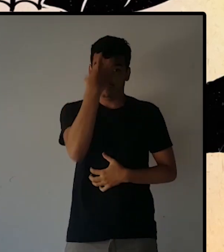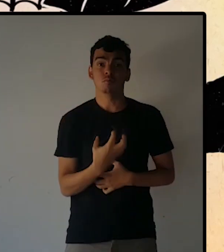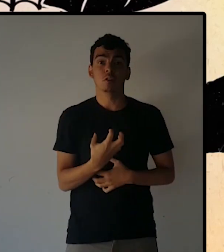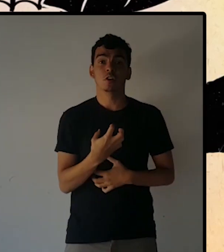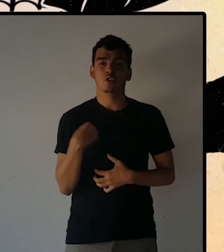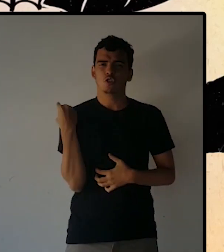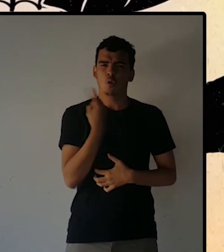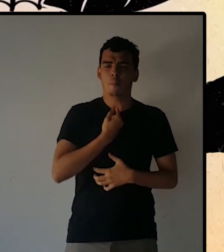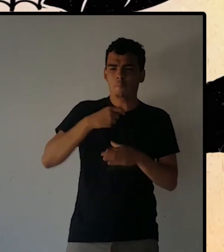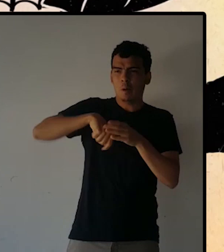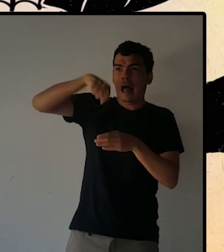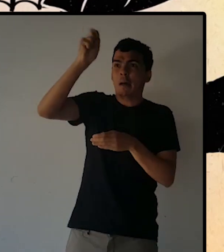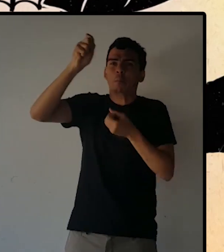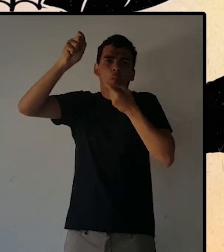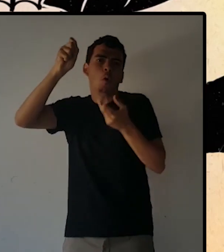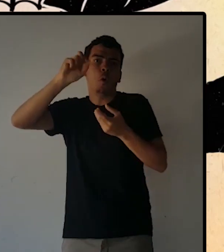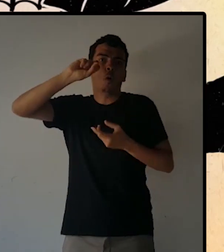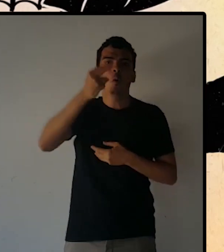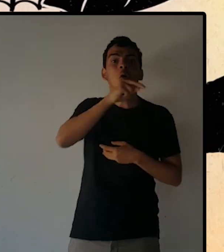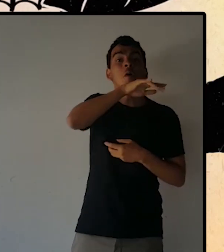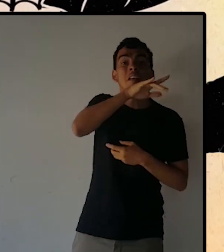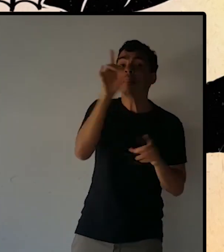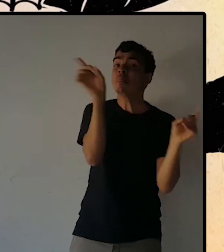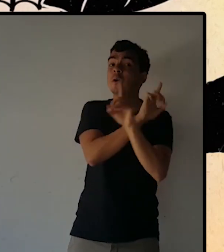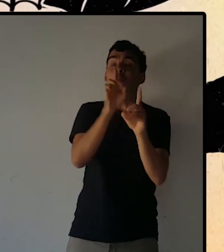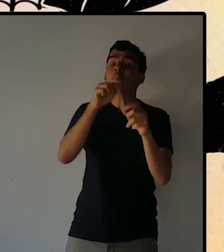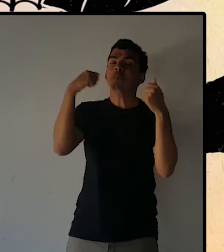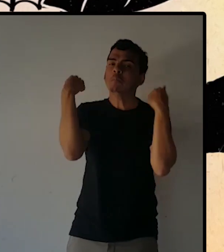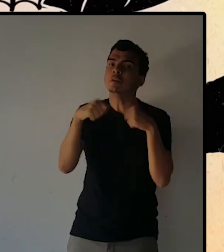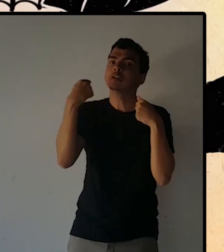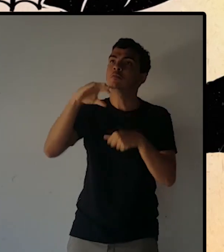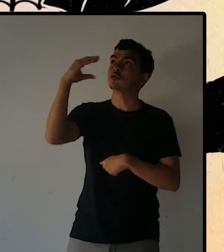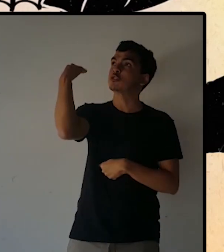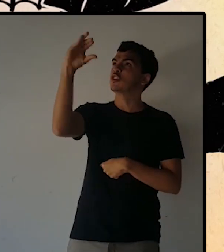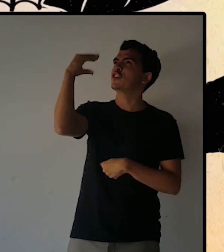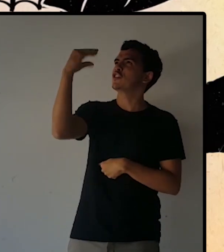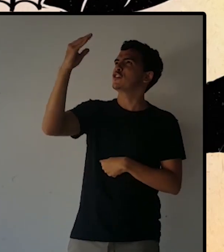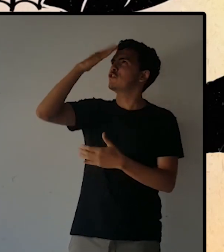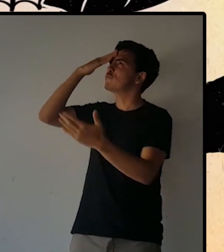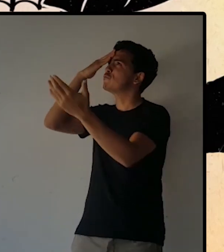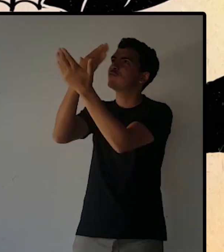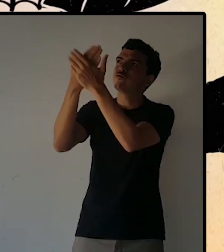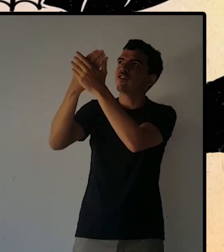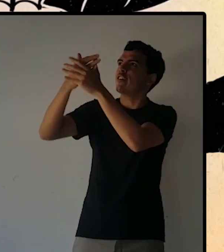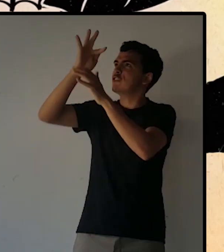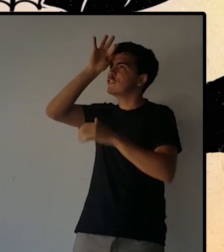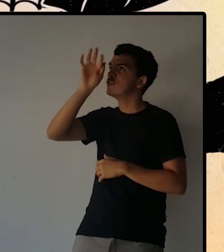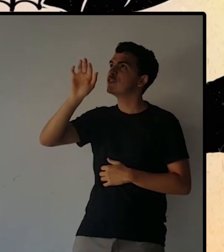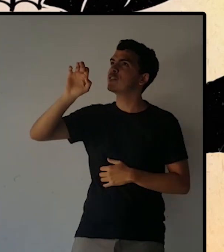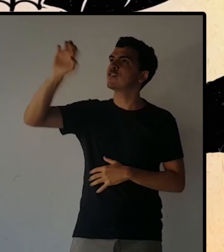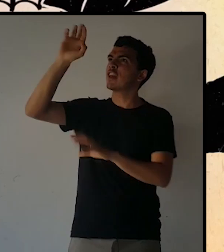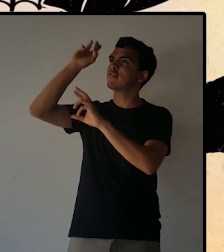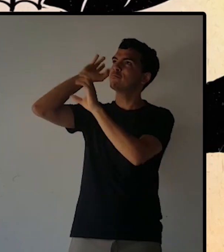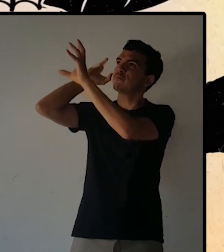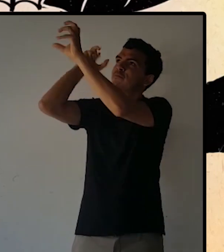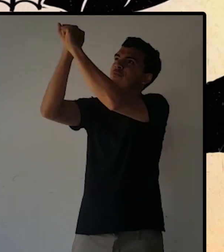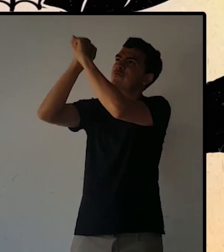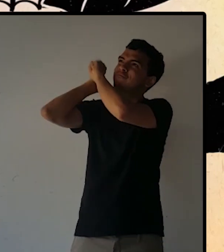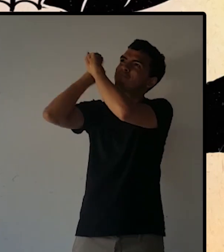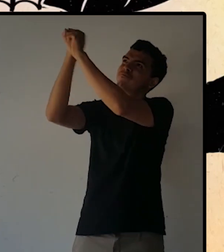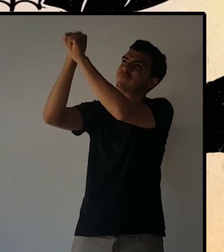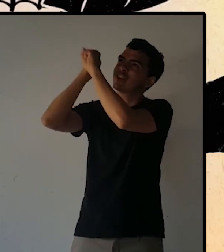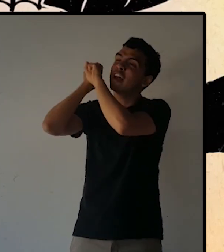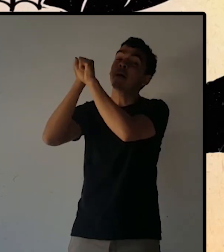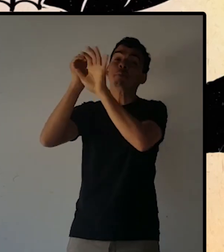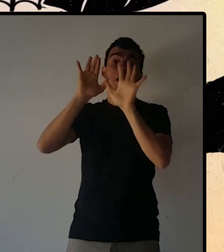não estamos em um sorteio. Devemos ter fé e esperança, precisamos na ciência confiar.